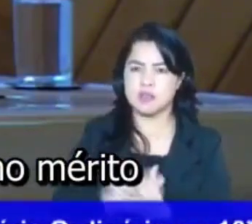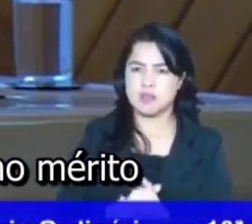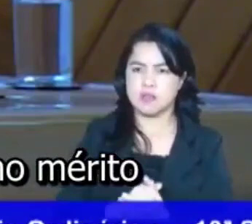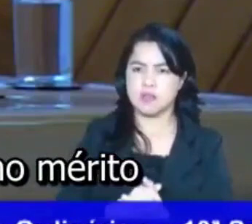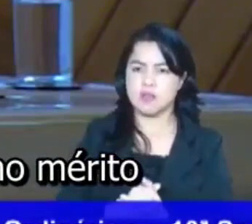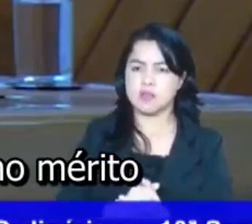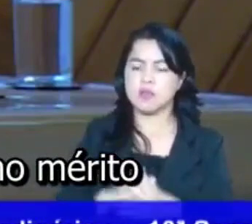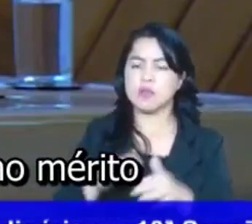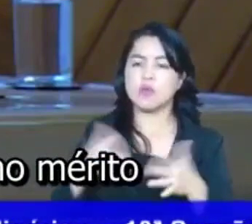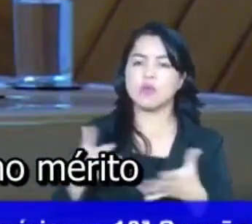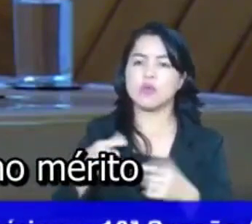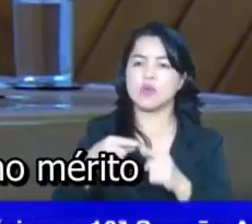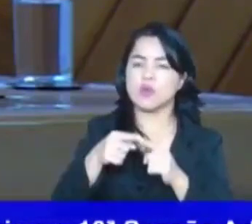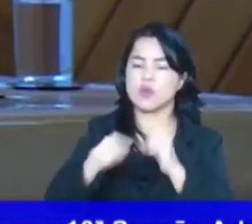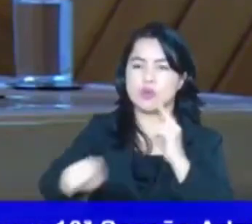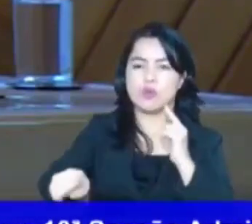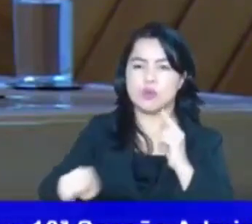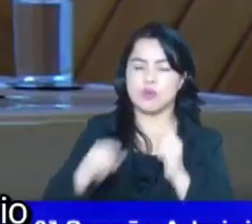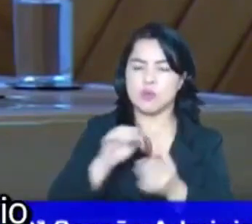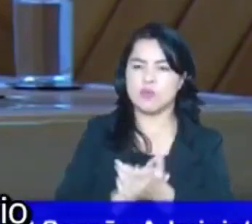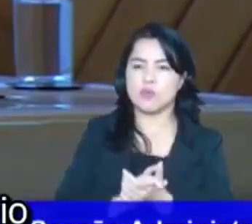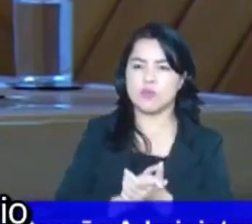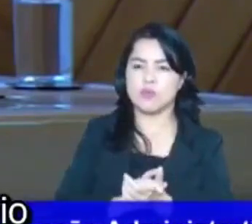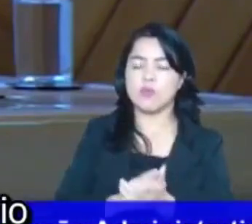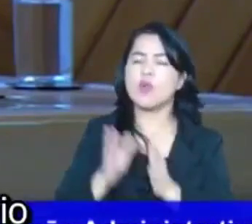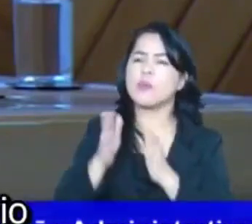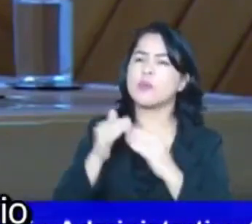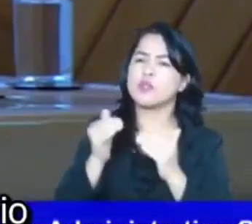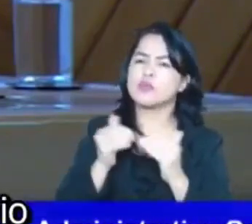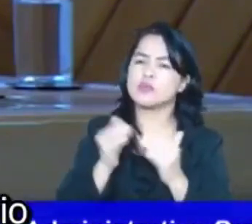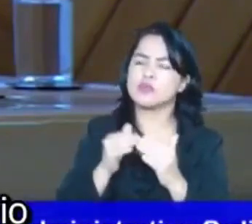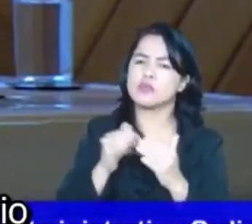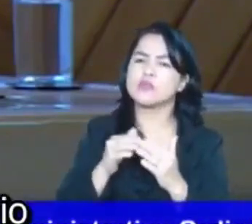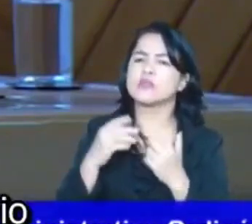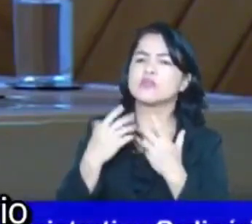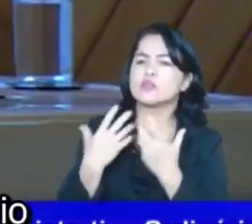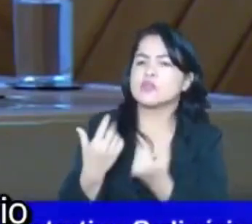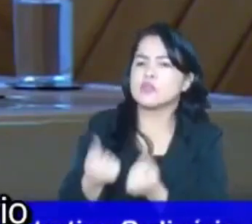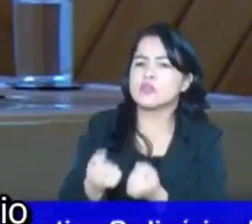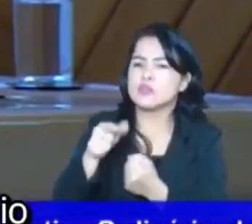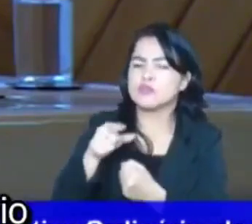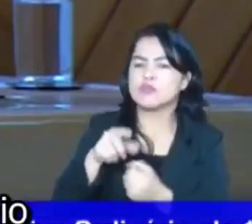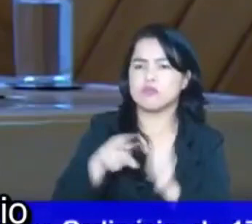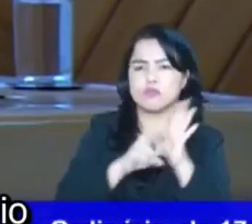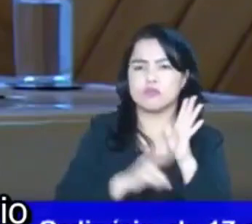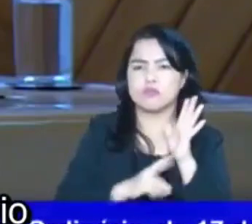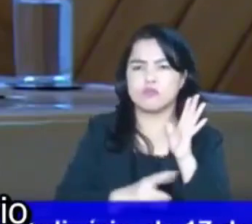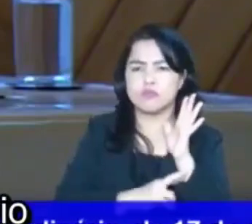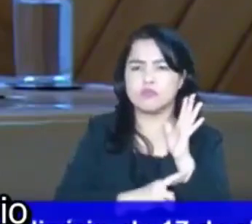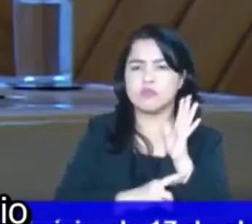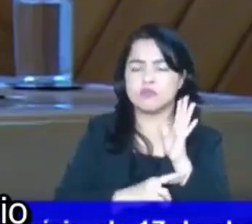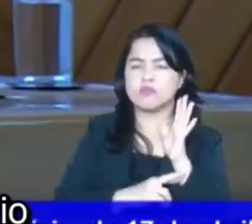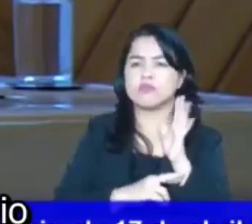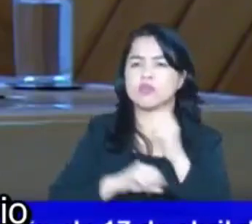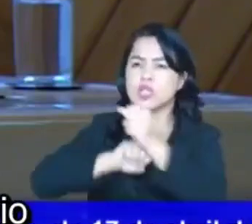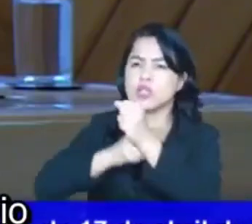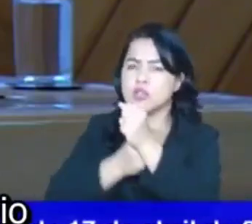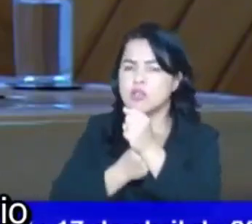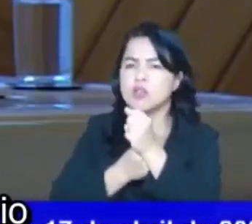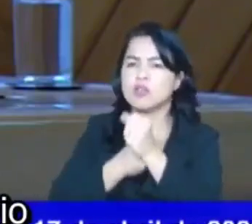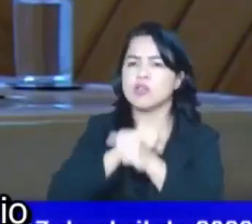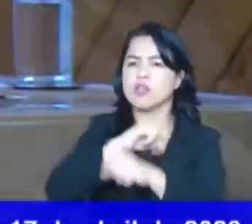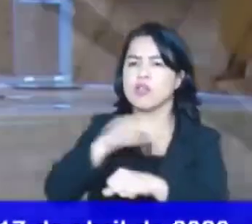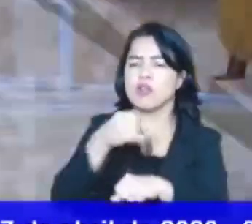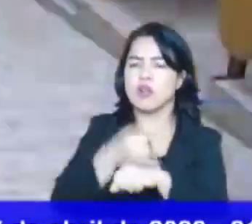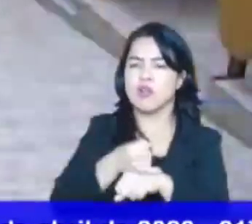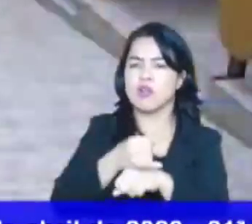a qual foi indeferida, e, no mérito, pediu a concessão da ordem para que se determine o trancamento da ação penal. É o